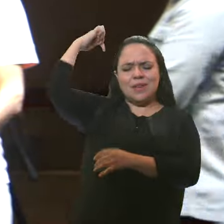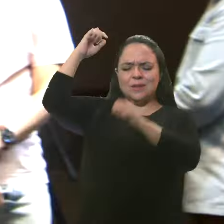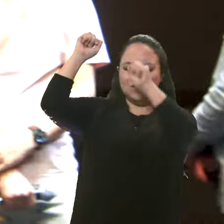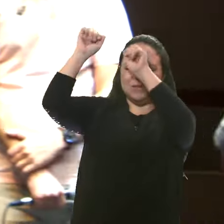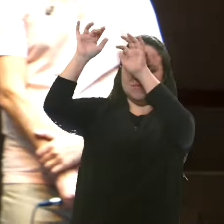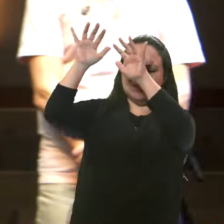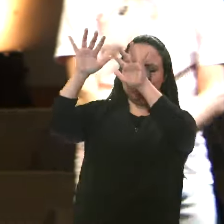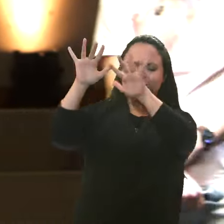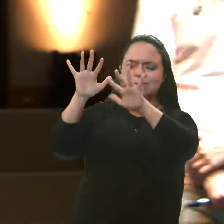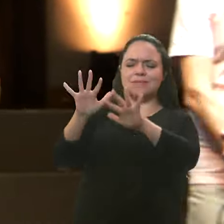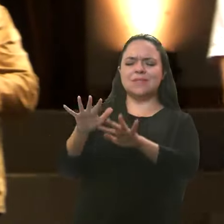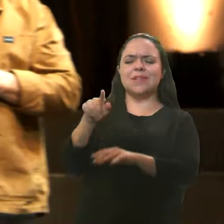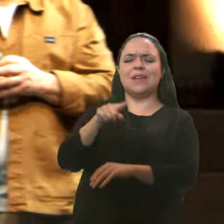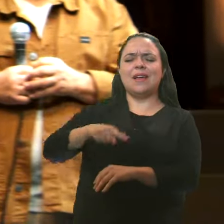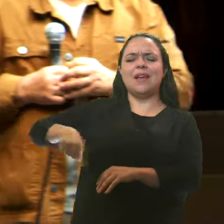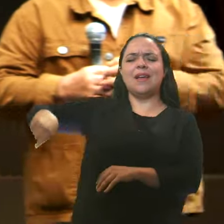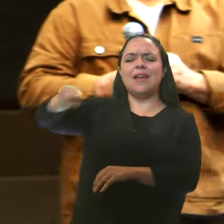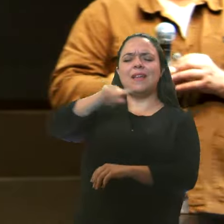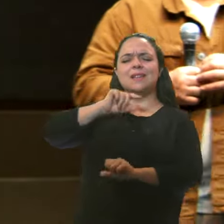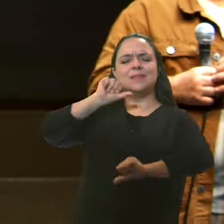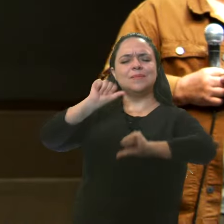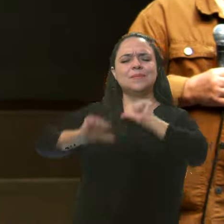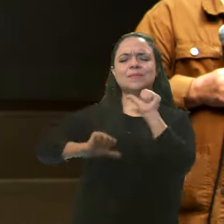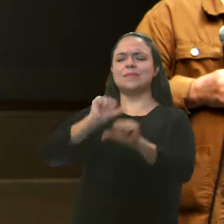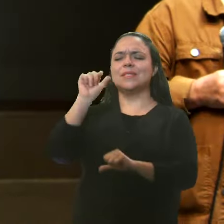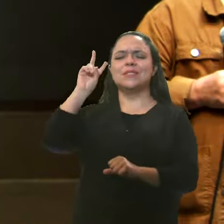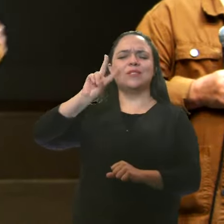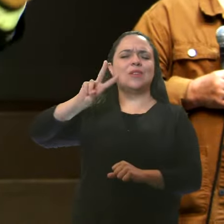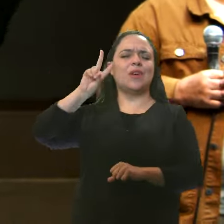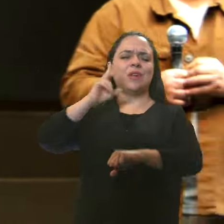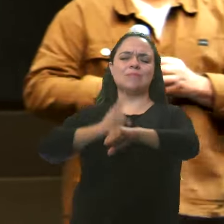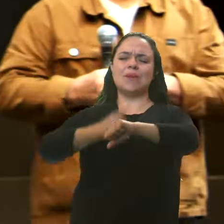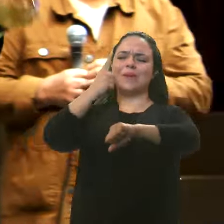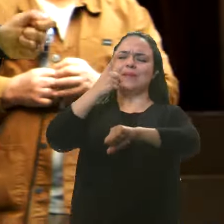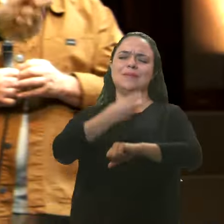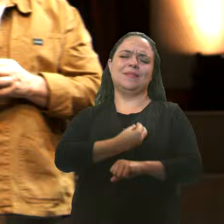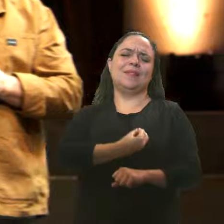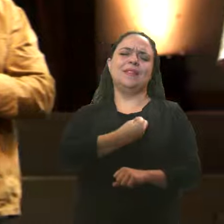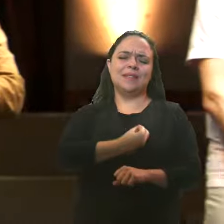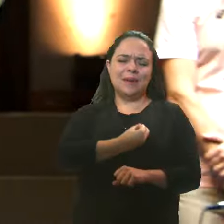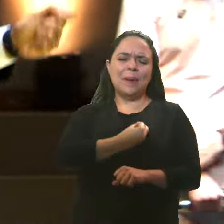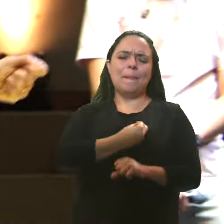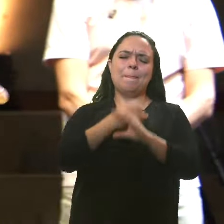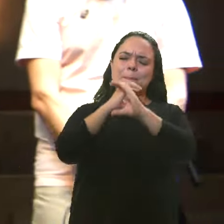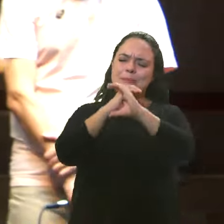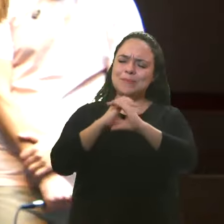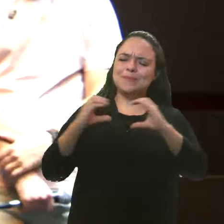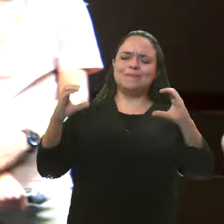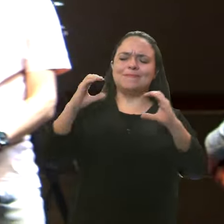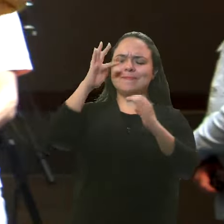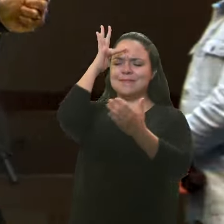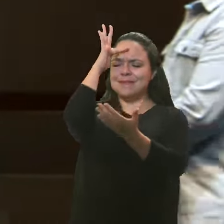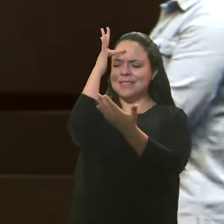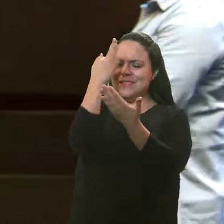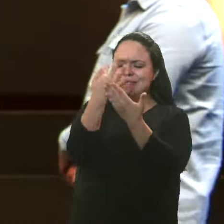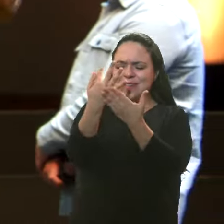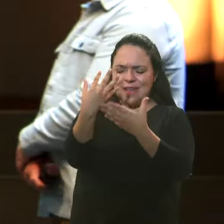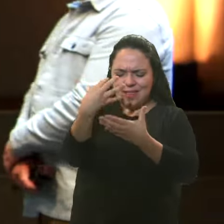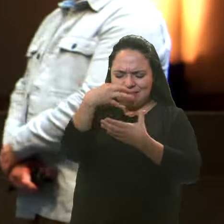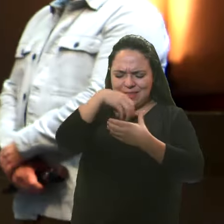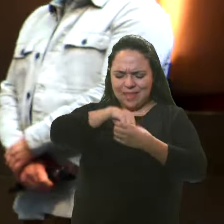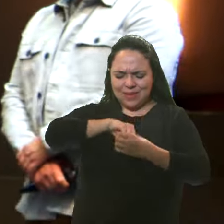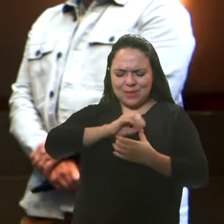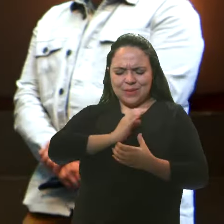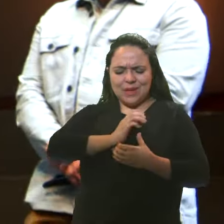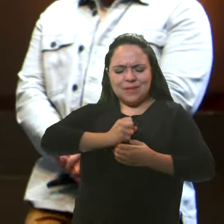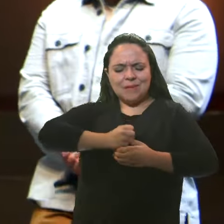presença sobre eles, transforme a história da vida deles, e que uma confiança, uma fé seja plantada e cresça no